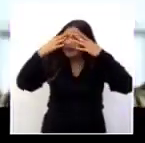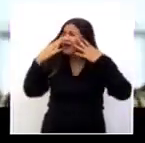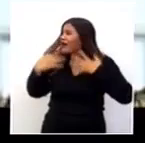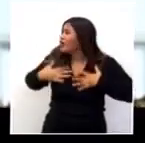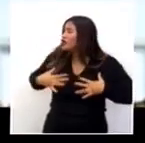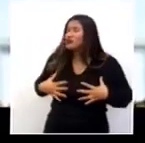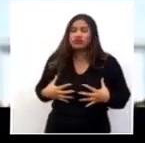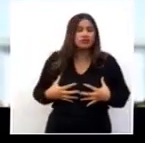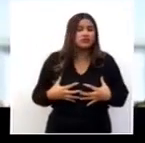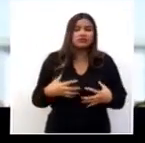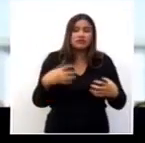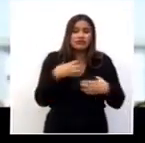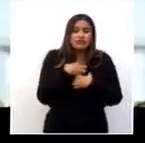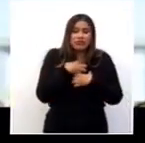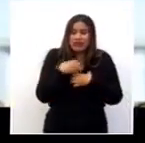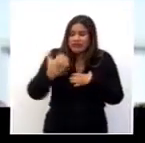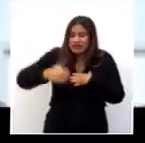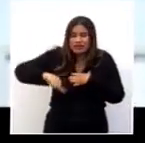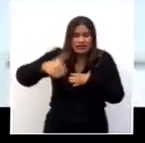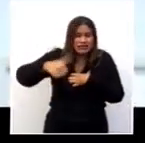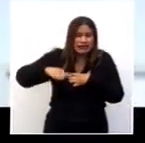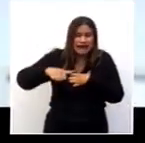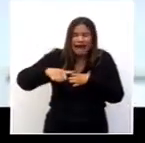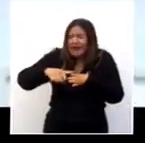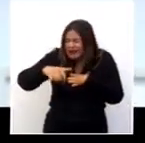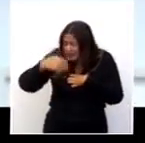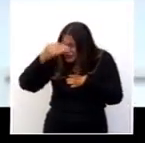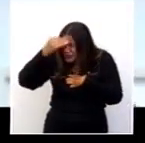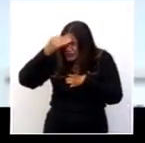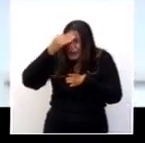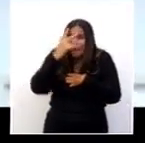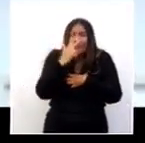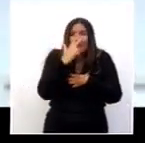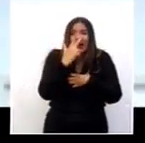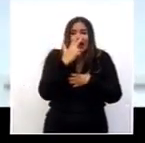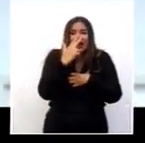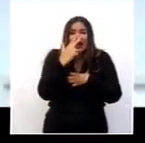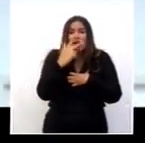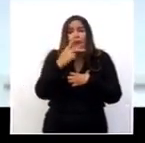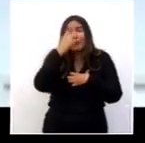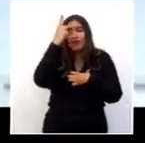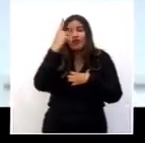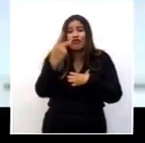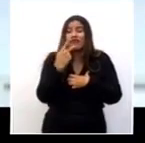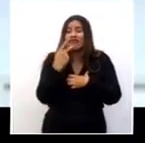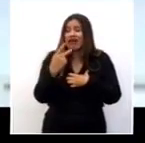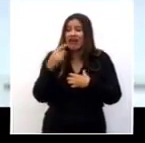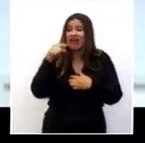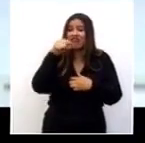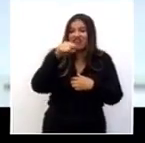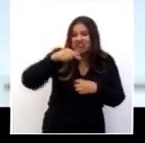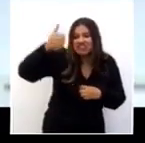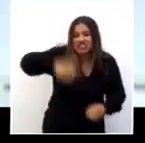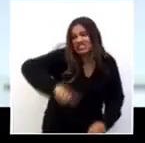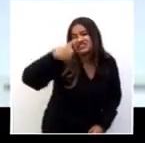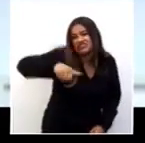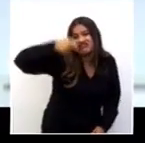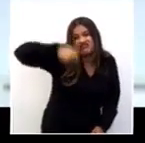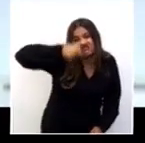você ser avaliado, parecia que alguém dizia assim para você, eu vou te avaliar. Ou